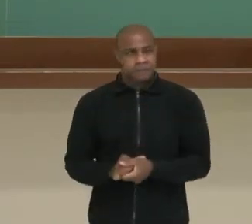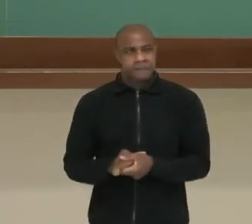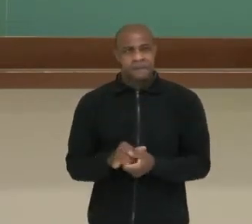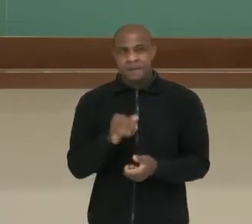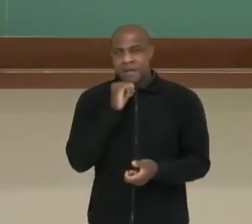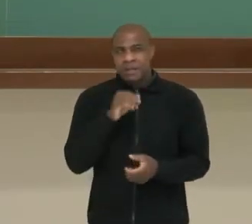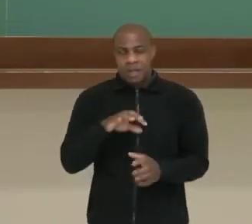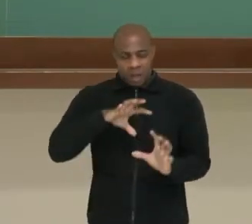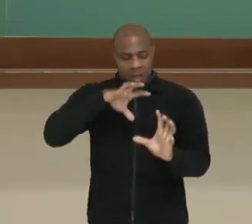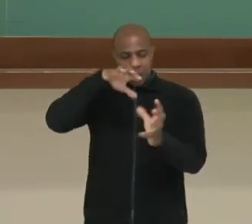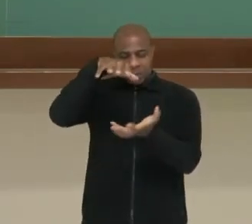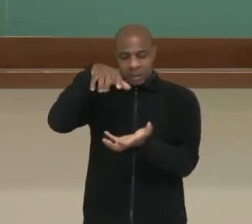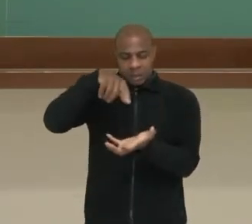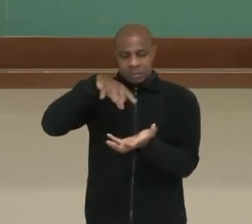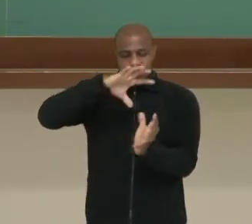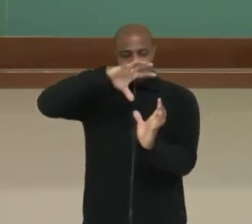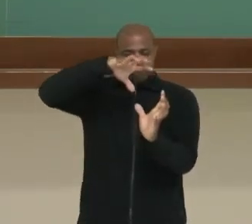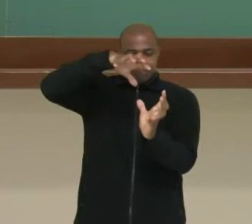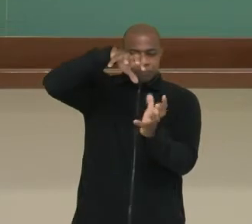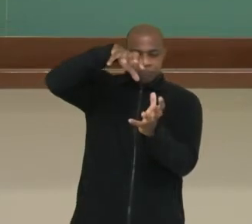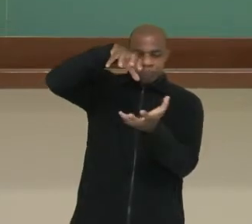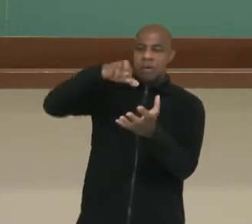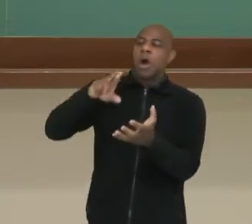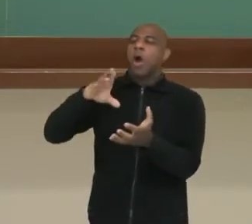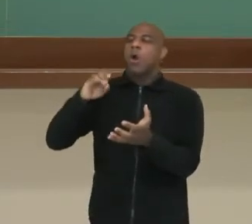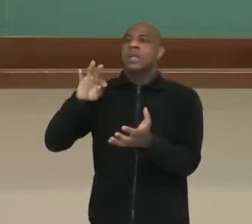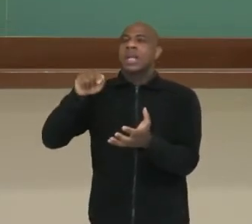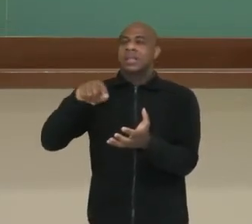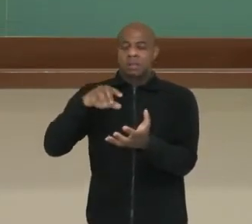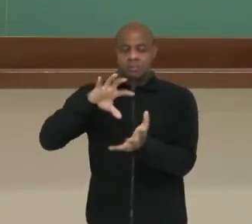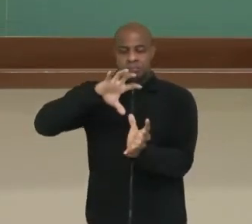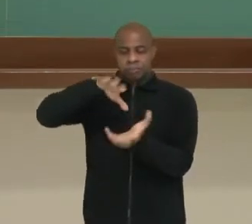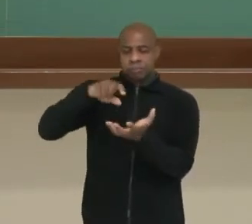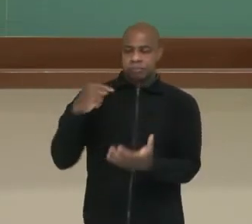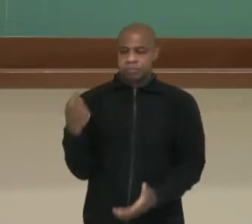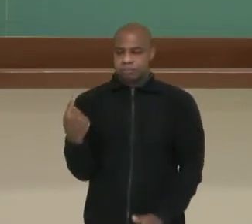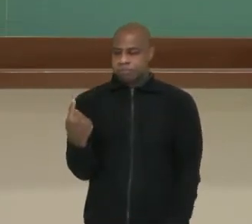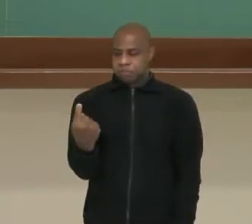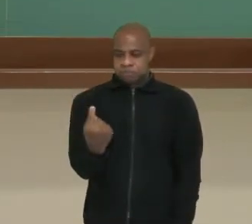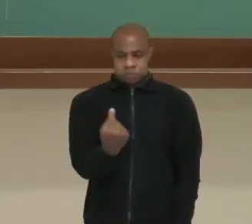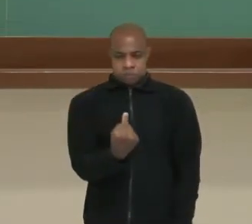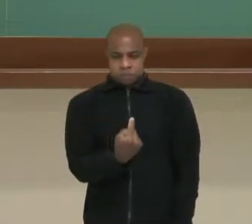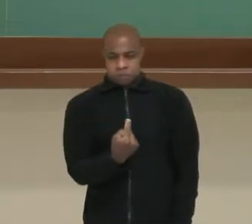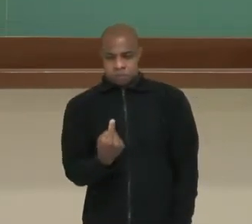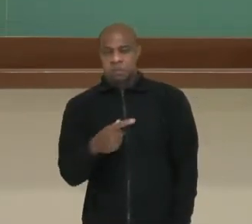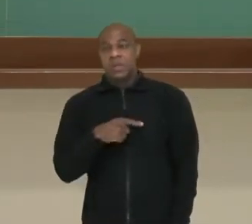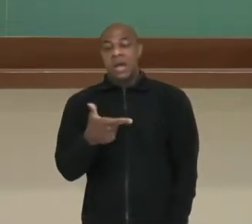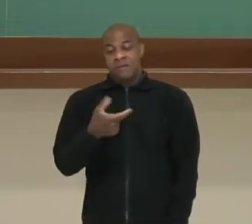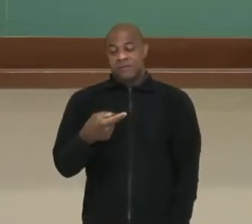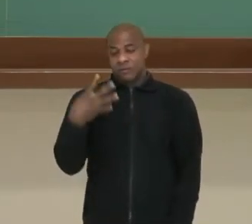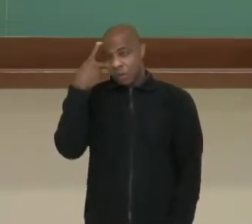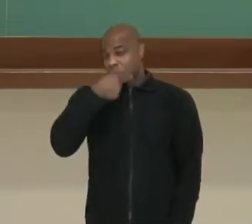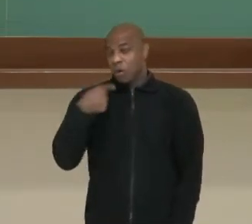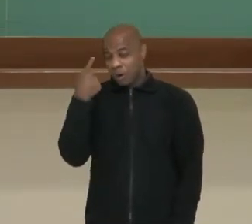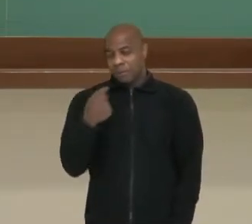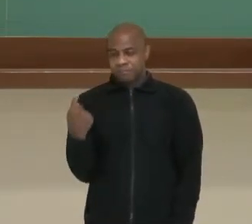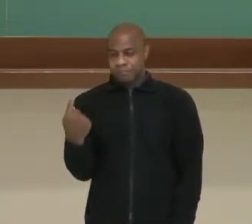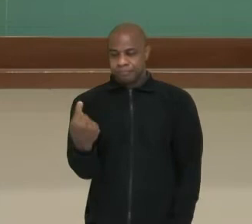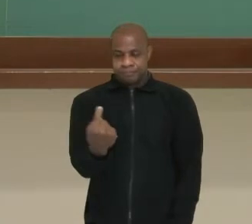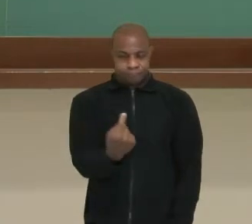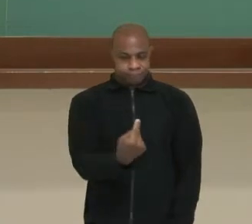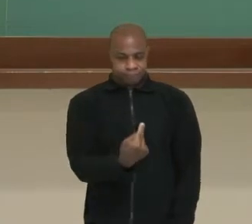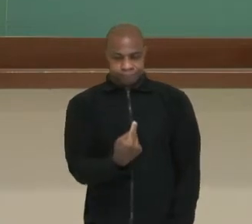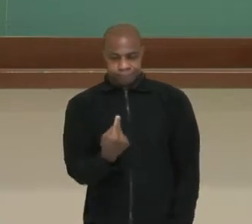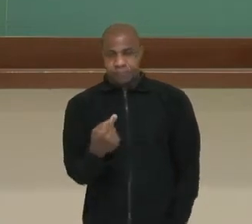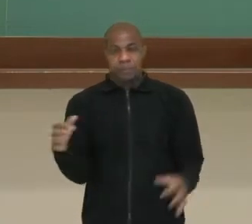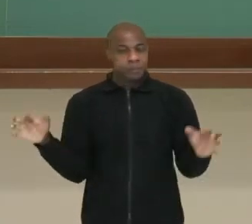da Terra, isso é periódico, tem período. Por quê? Porque a cada 24 horas nós fechamos